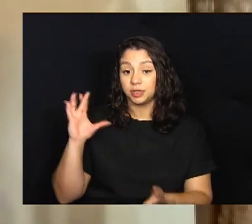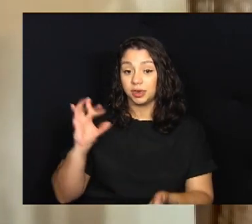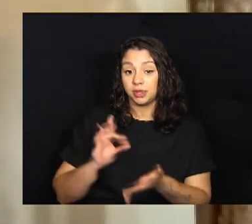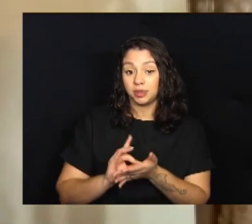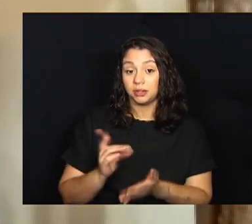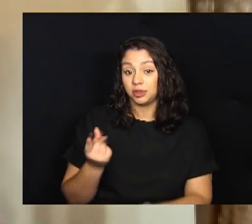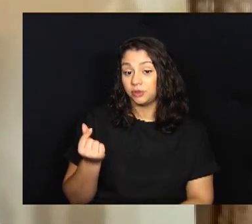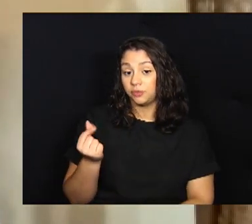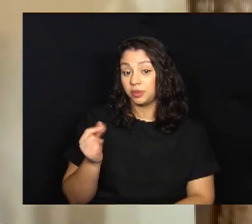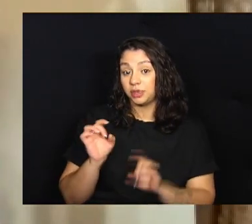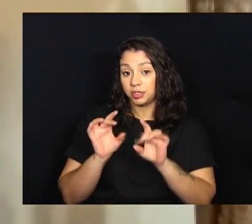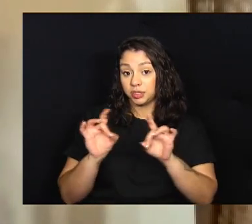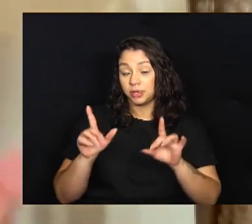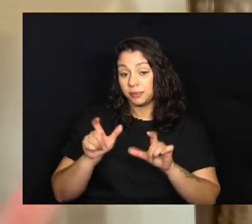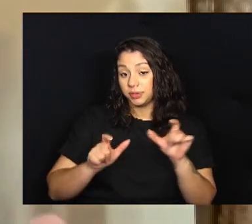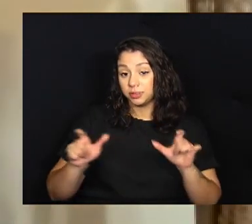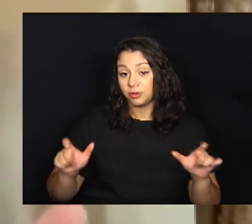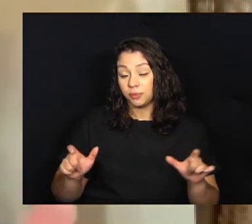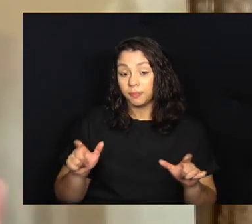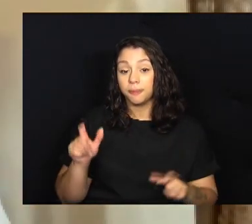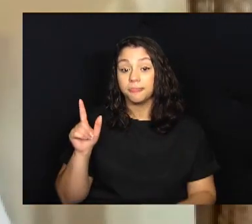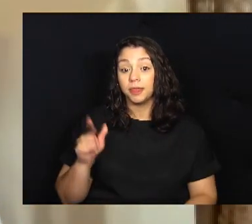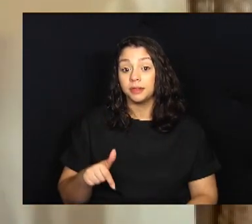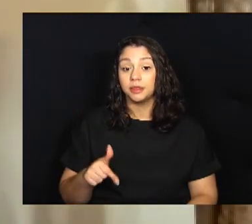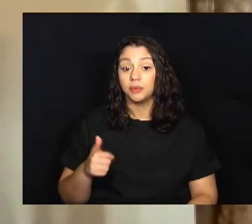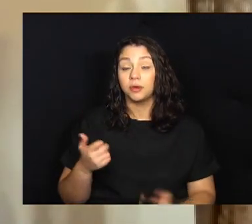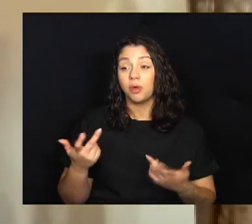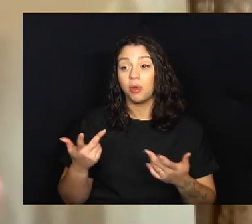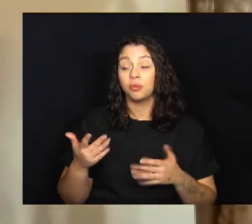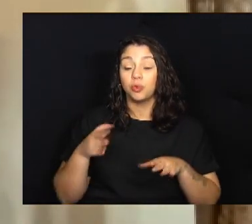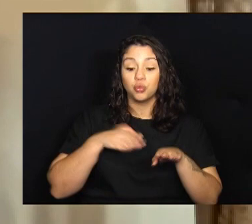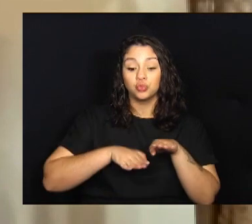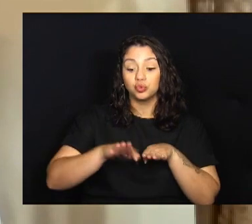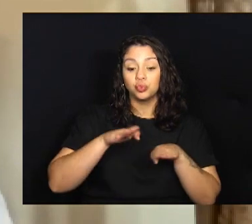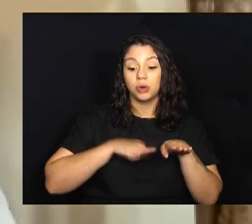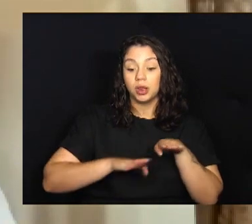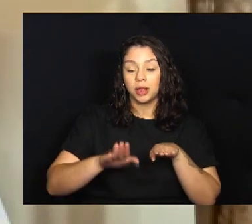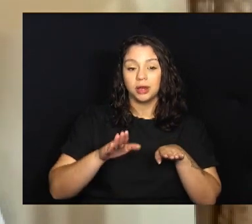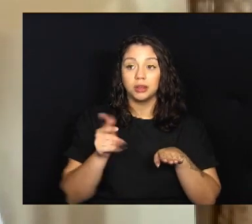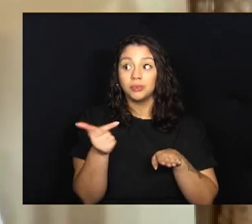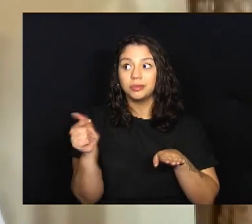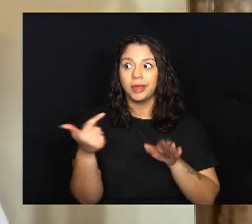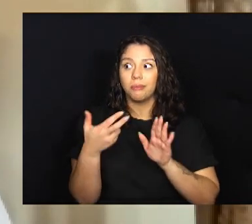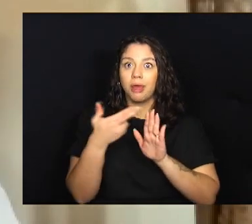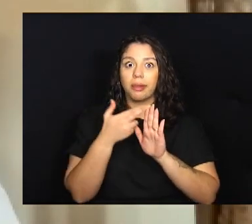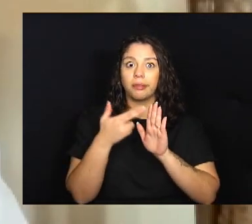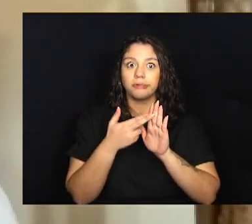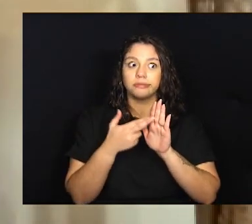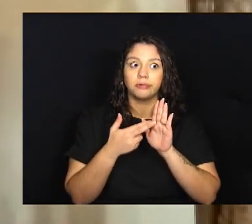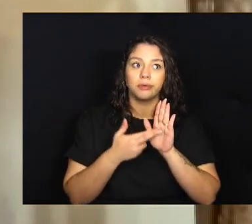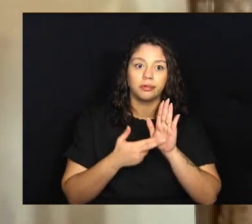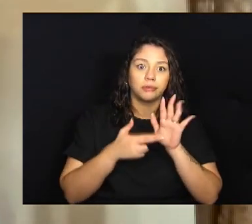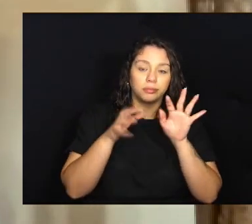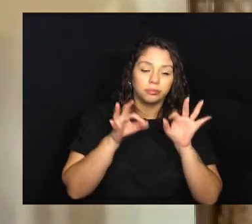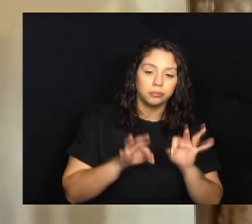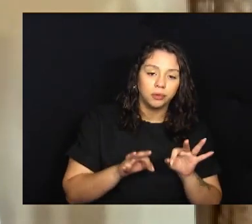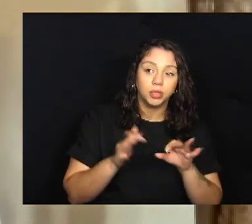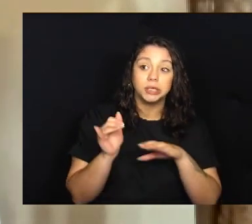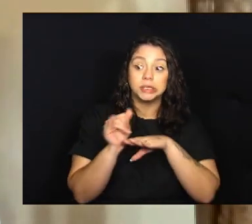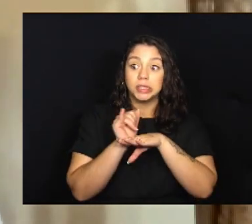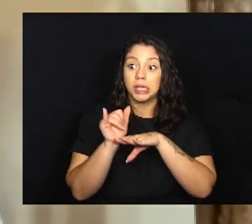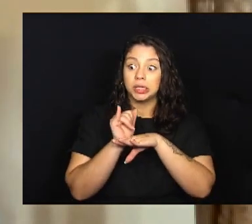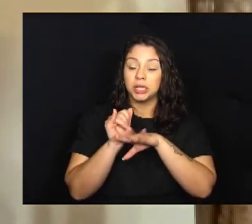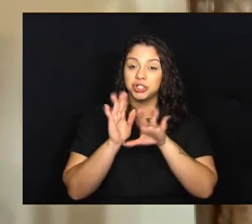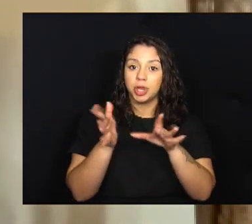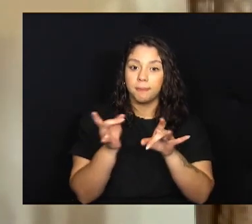financeira de cada pessoa. Então, é igual um alfaiate, não existe uma receita de bolo e nem uma estratégia já